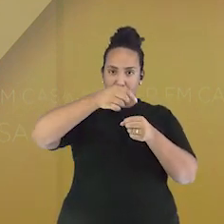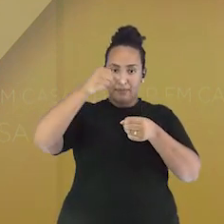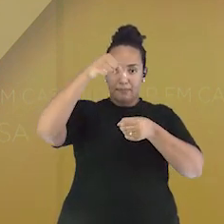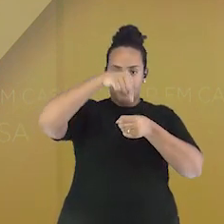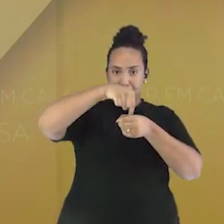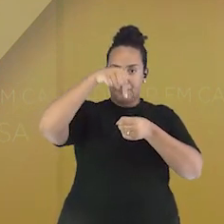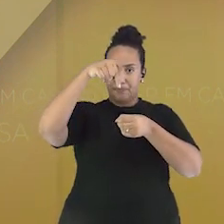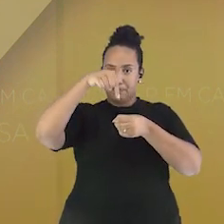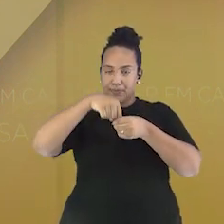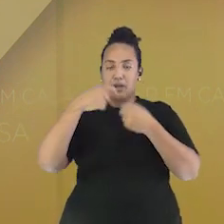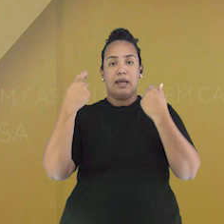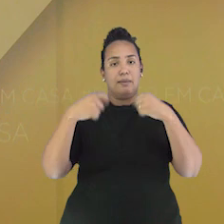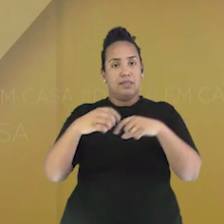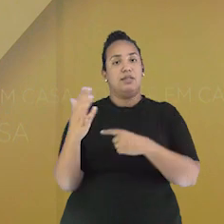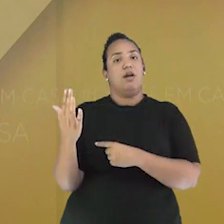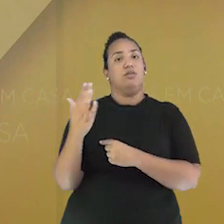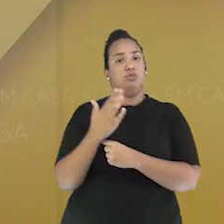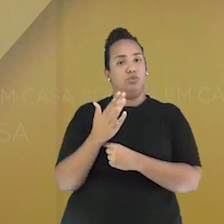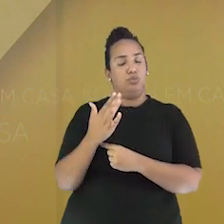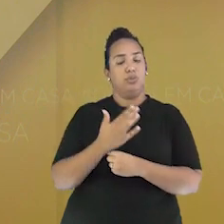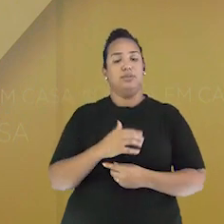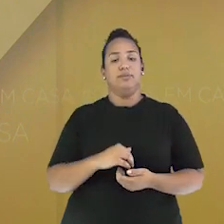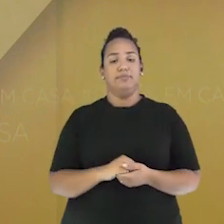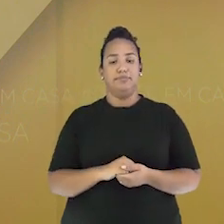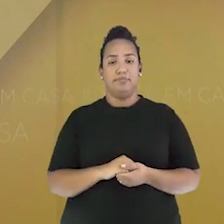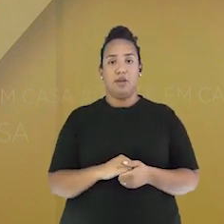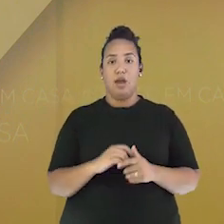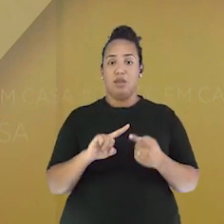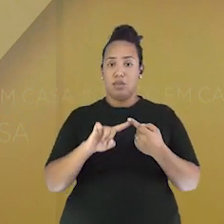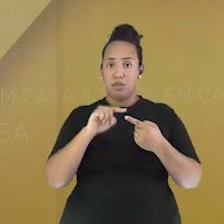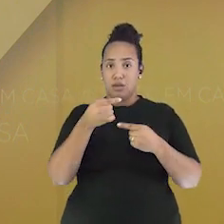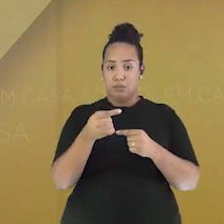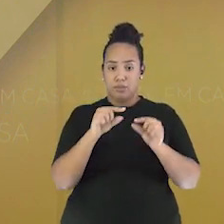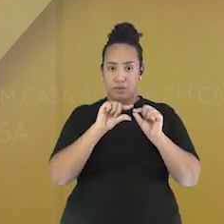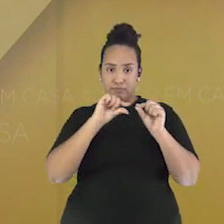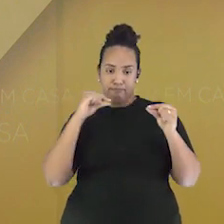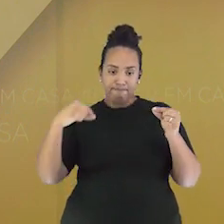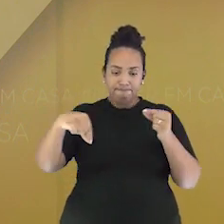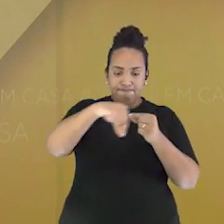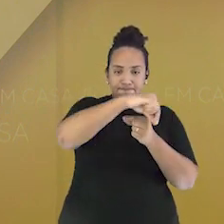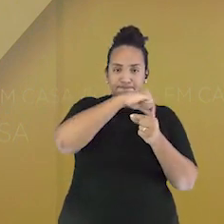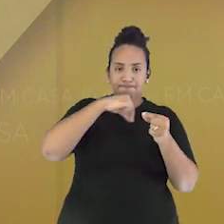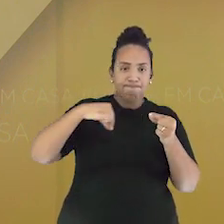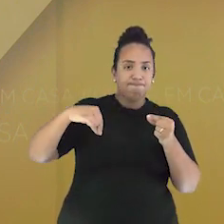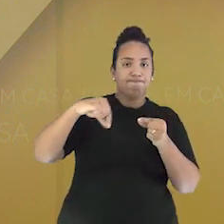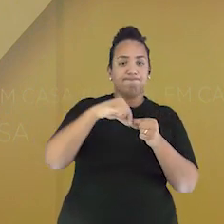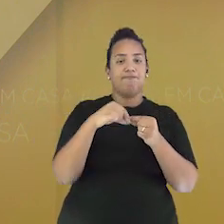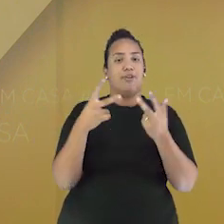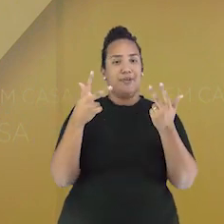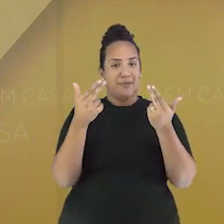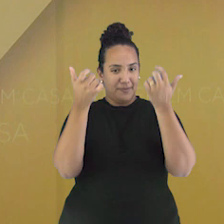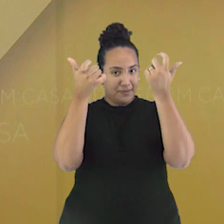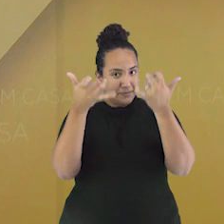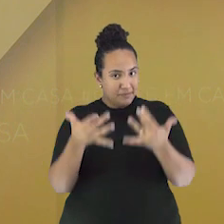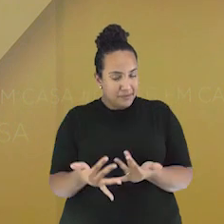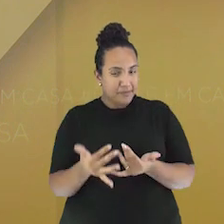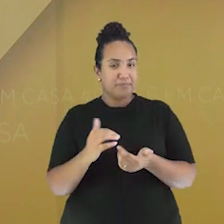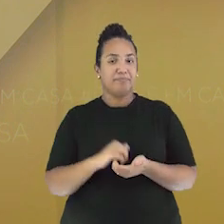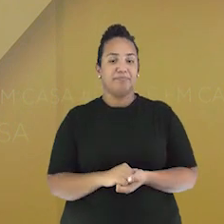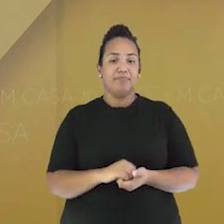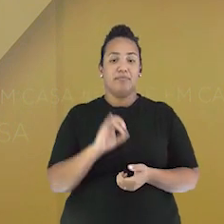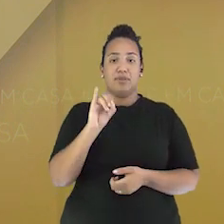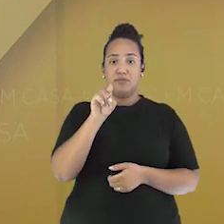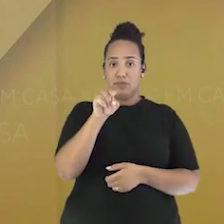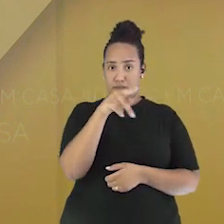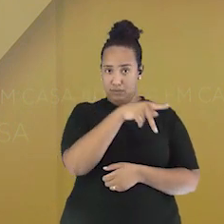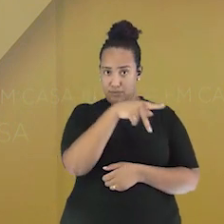com a ajuda de um responsável. Lembrando também depois de vedar tudinho com a fita, igual o professor explicou pra gente. Caso